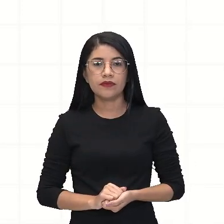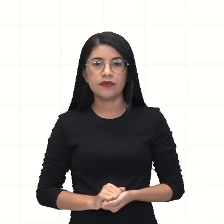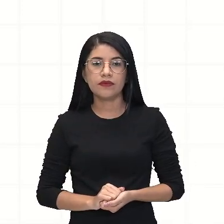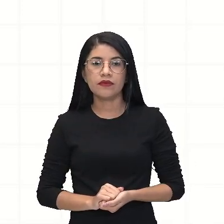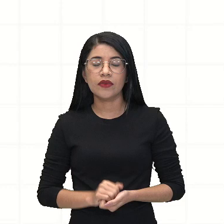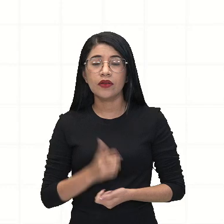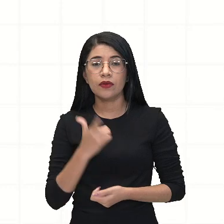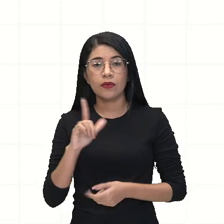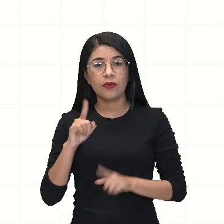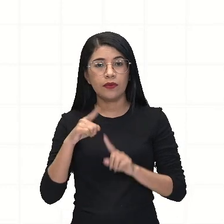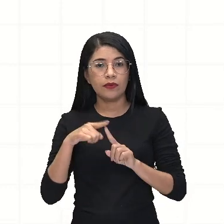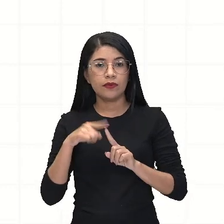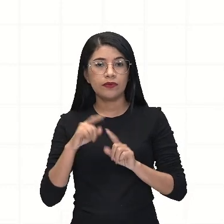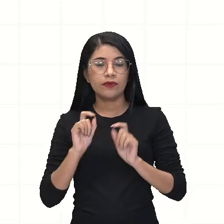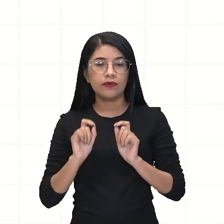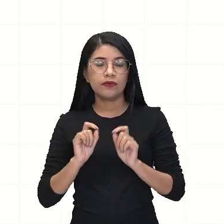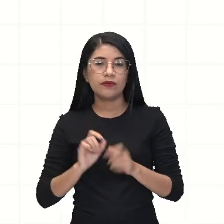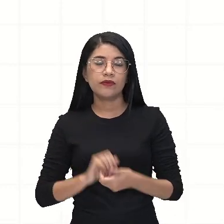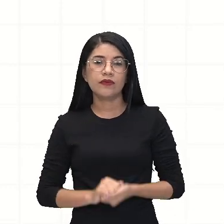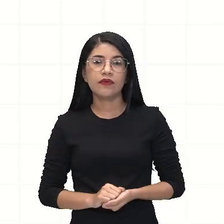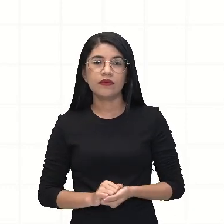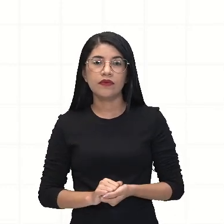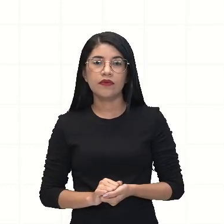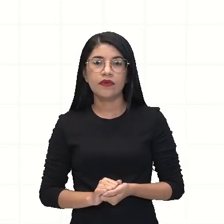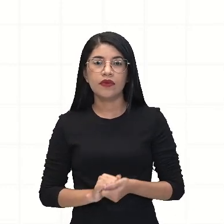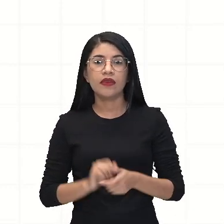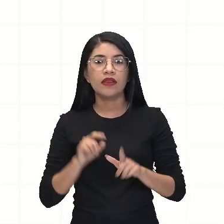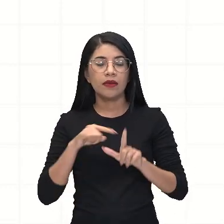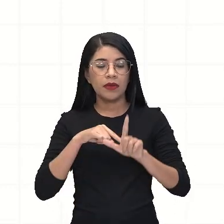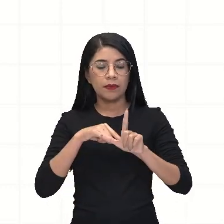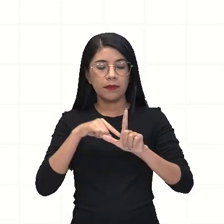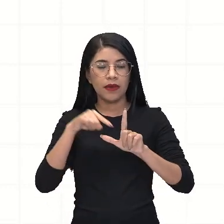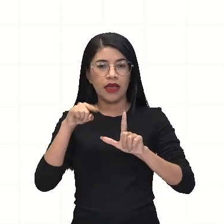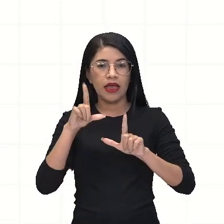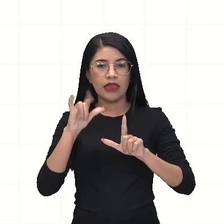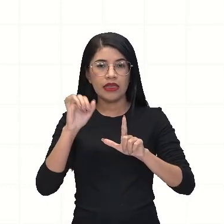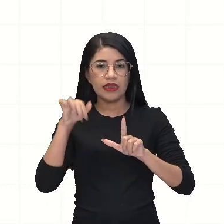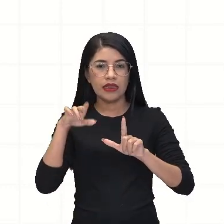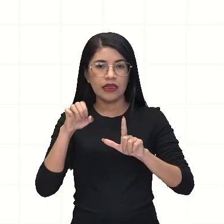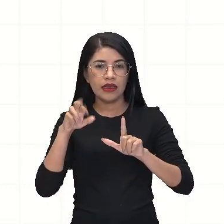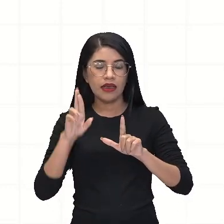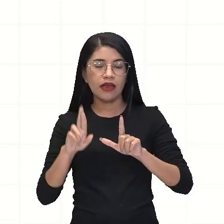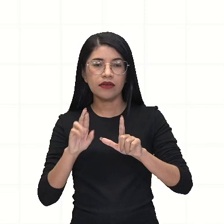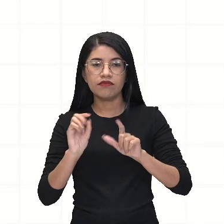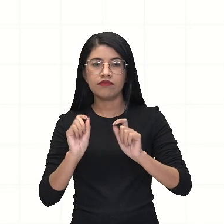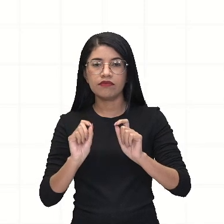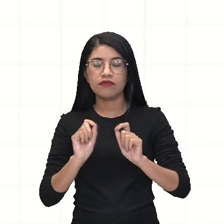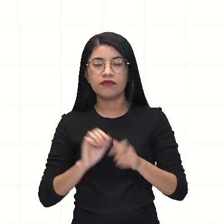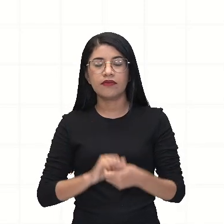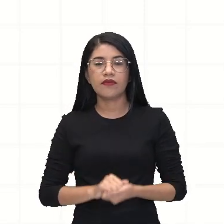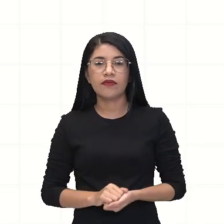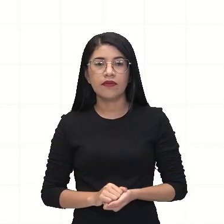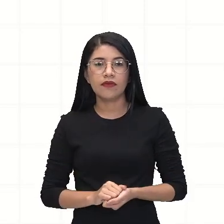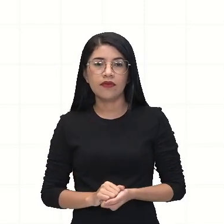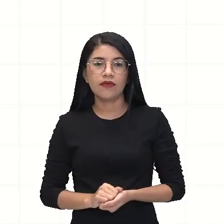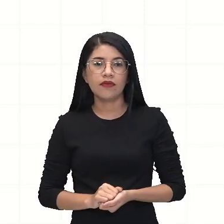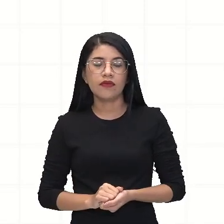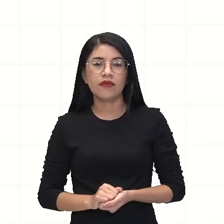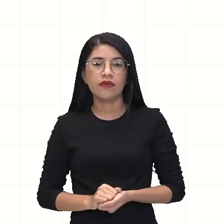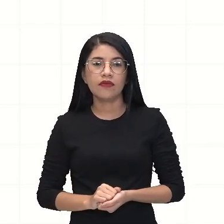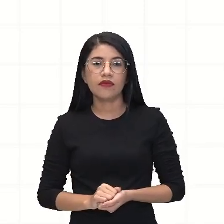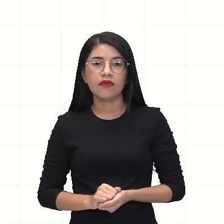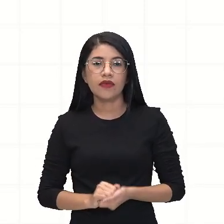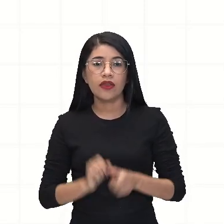Um outro tipo de função é a função linear. A função linear, a gente vai ver aqui, ó. a estrutura